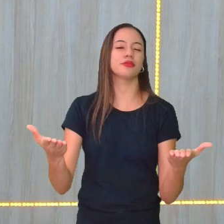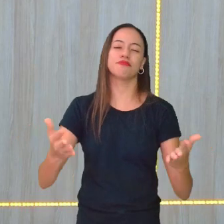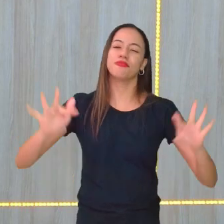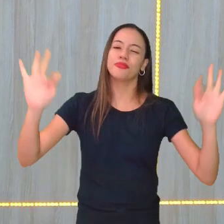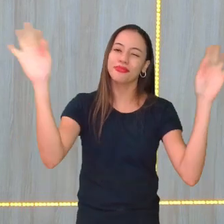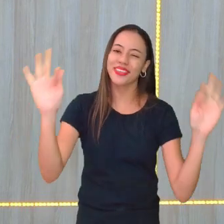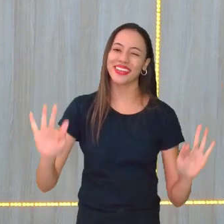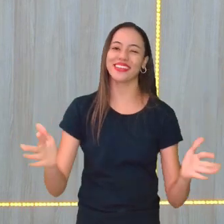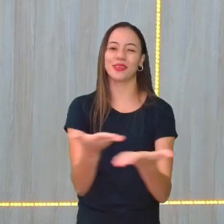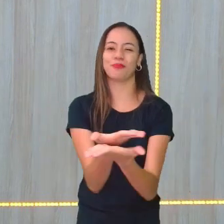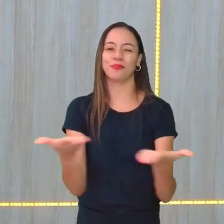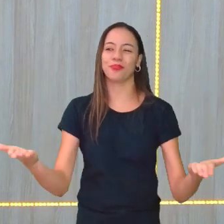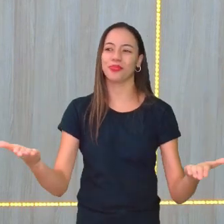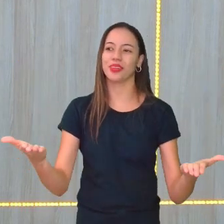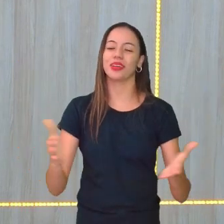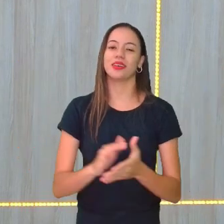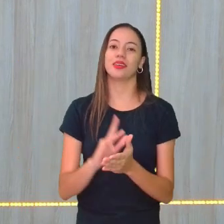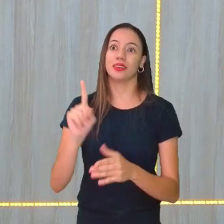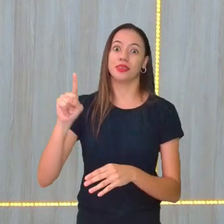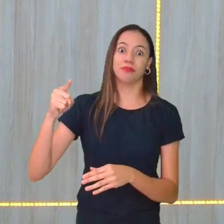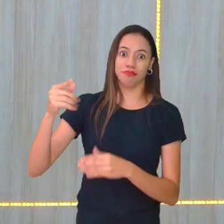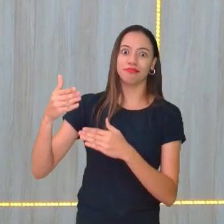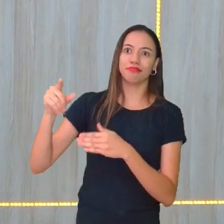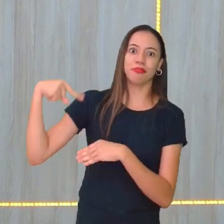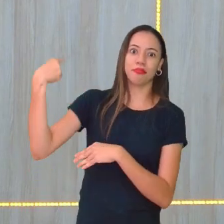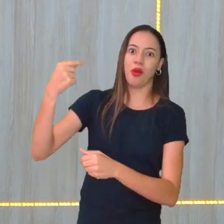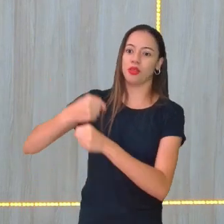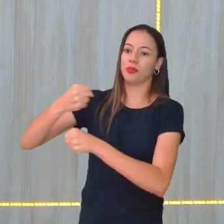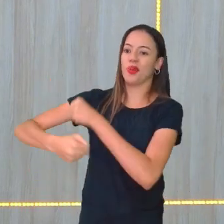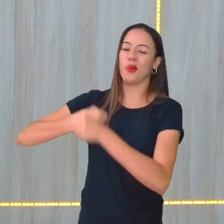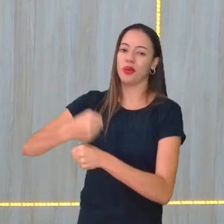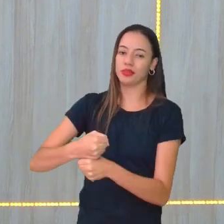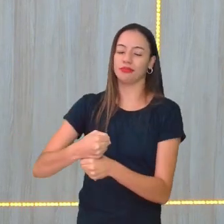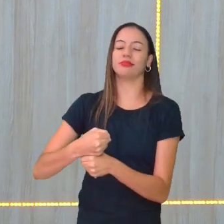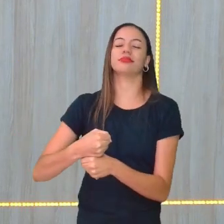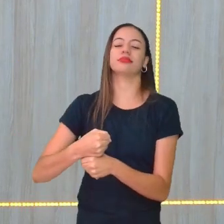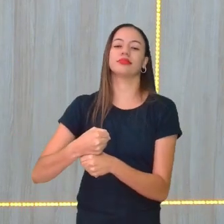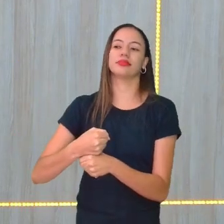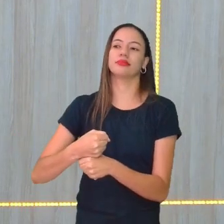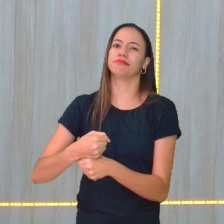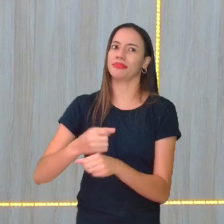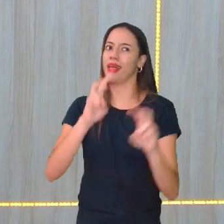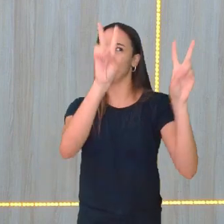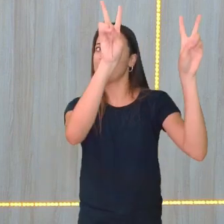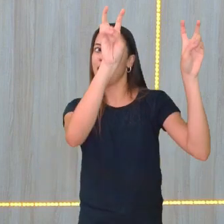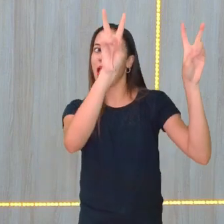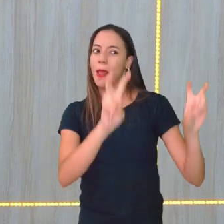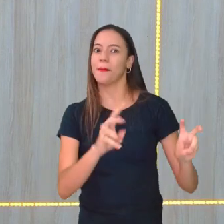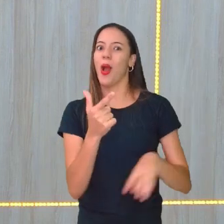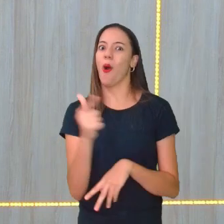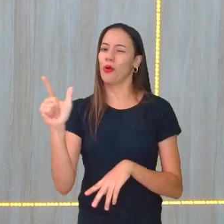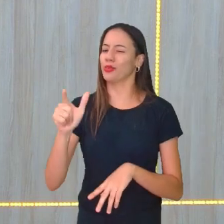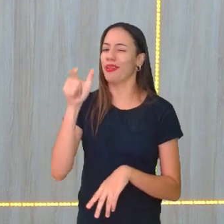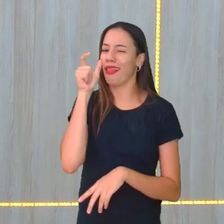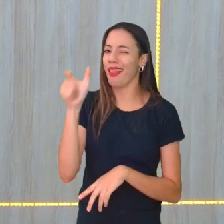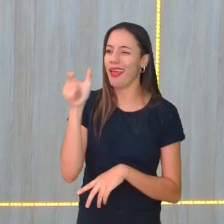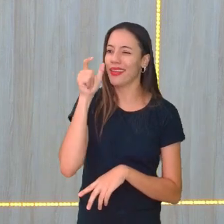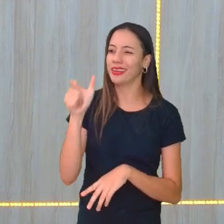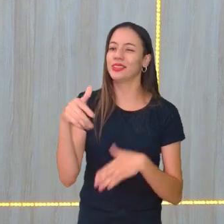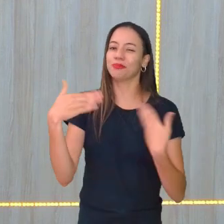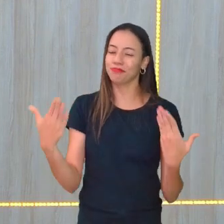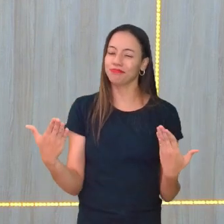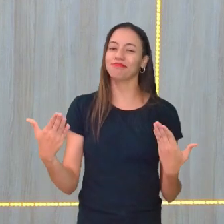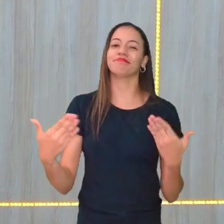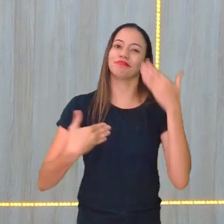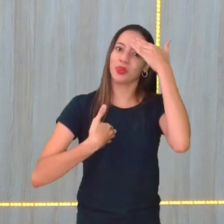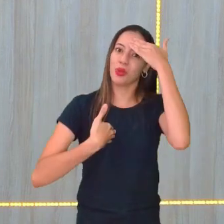aí para vocês. E ano que vem a gente traz outros temas interessantes, né? No mais,